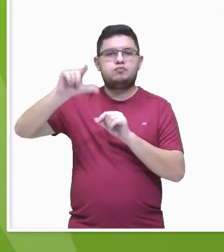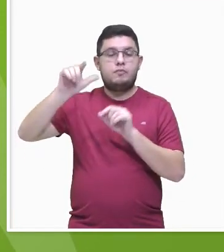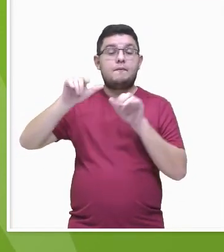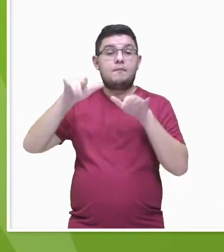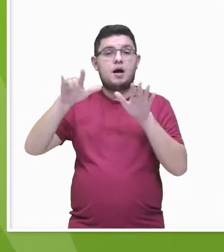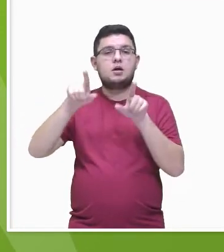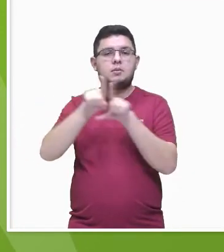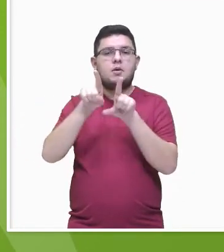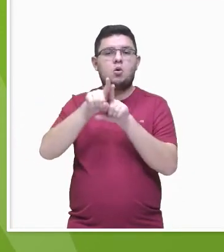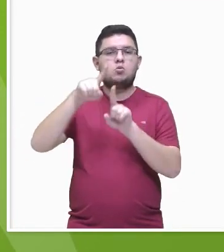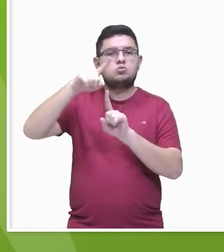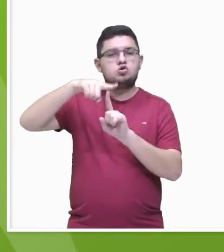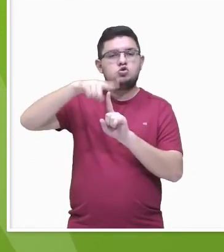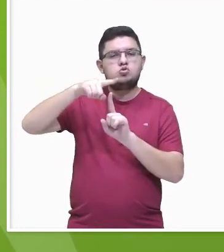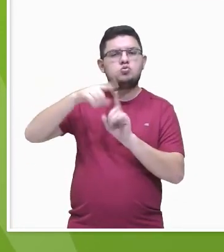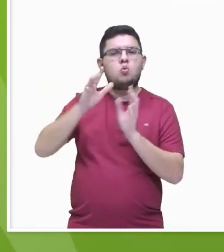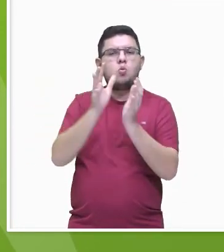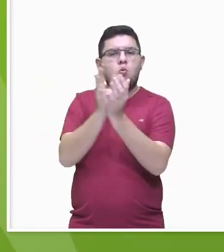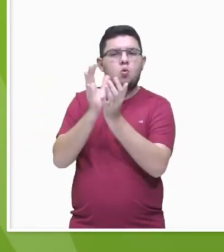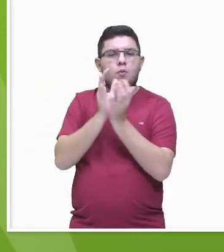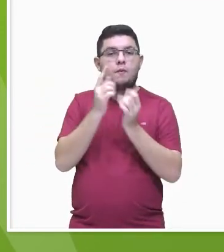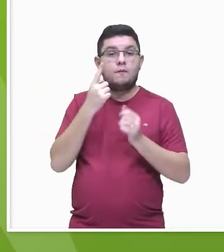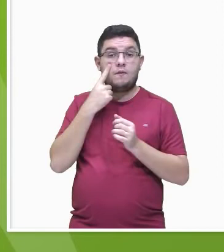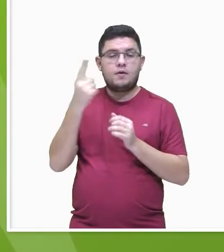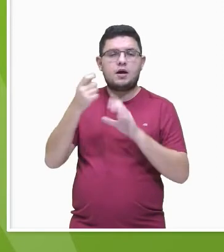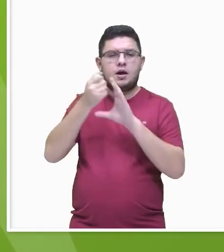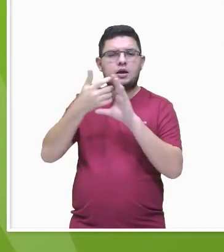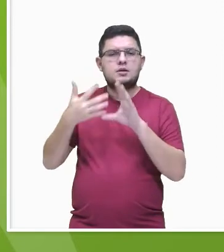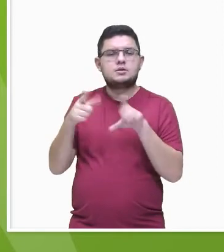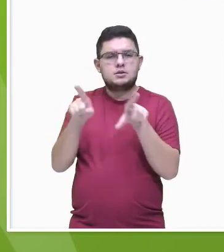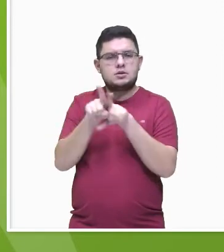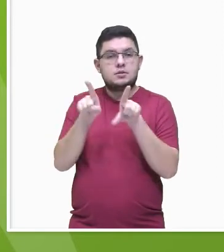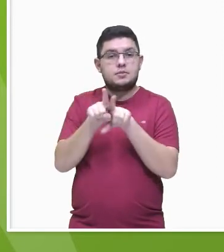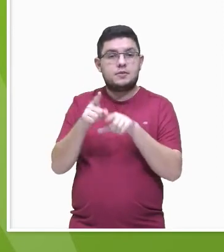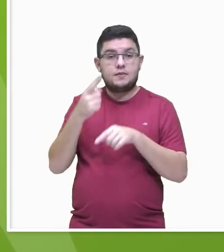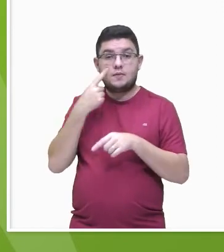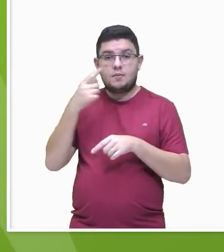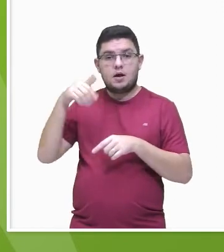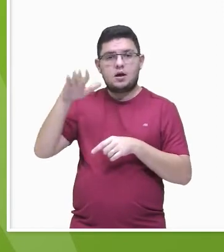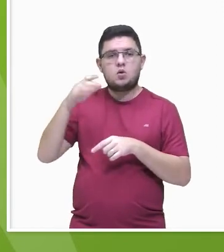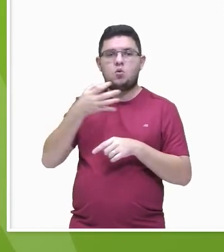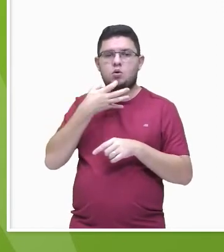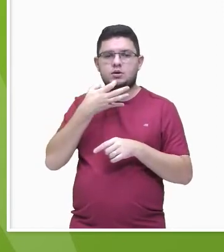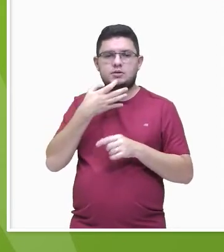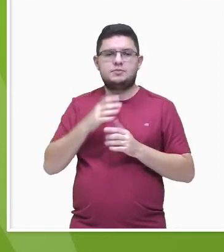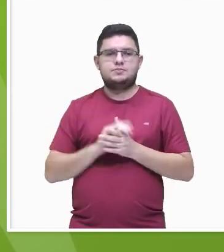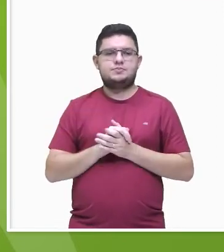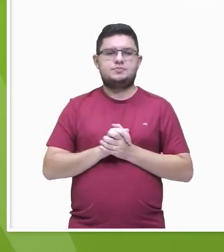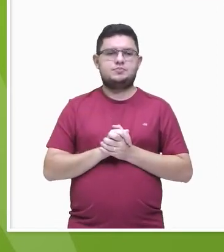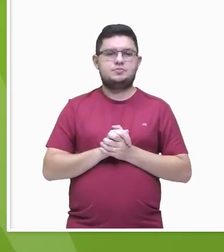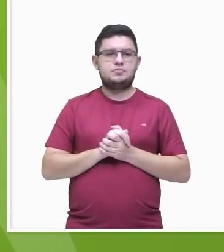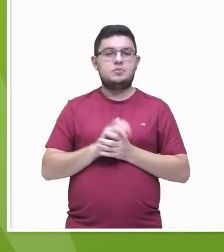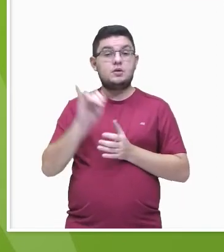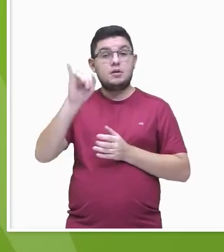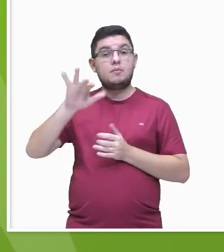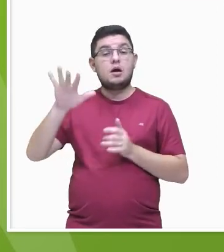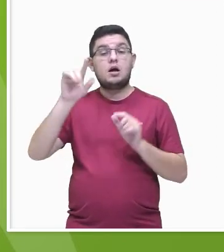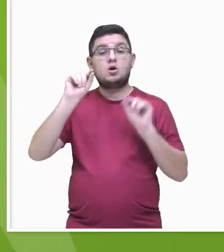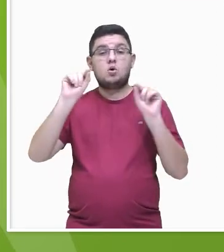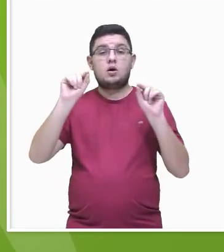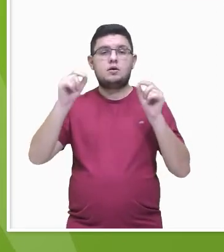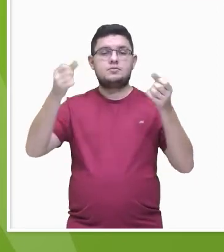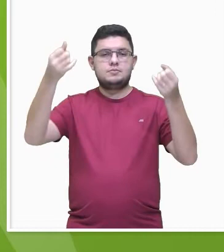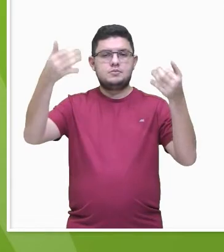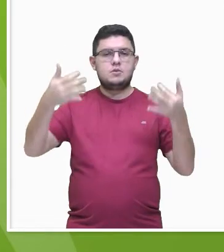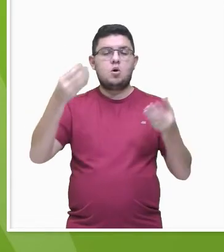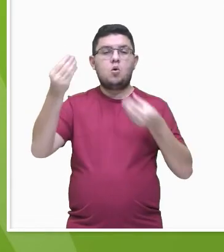equinodermos, suas características. Vamos lá? Então vamos conhecer um pouquinho mais aí sobre eles. Nessa nossa imagem, a gente fala aí sobre a